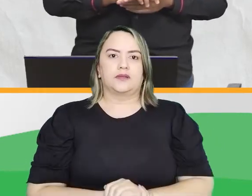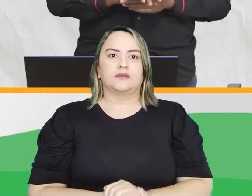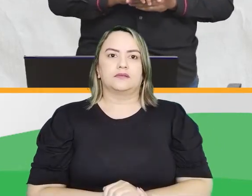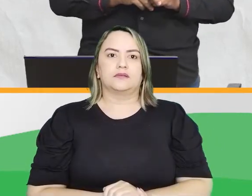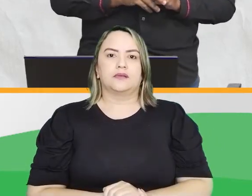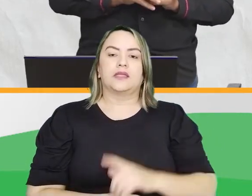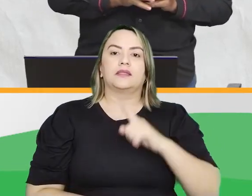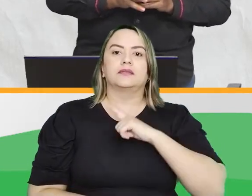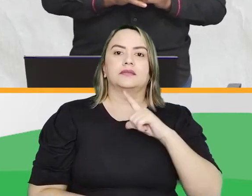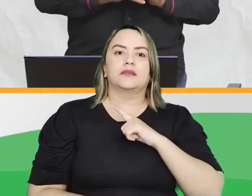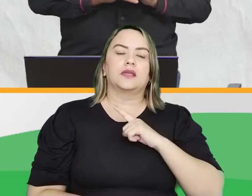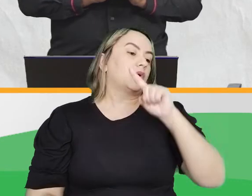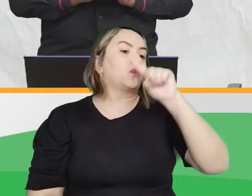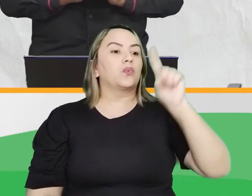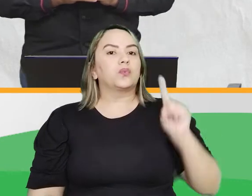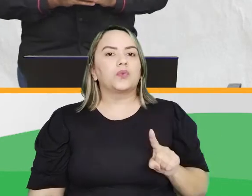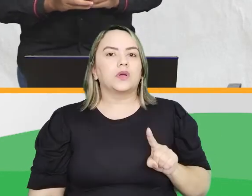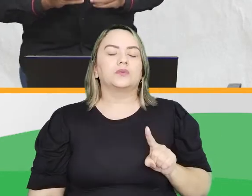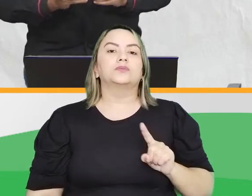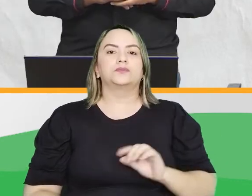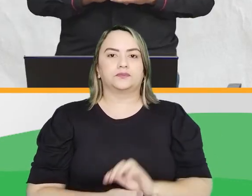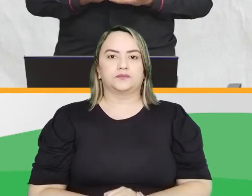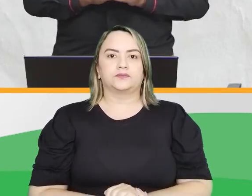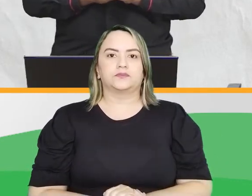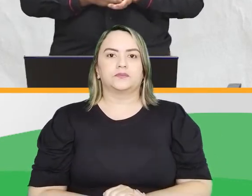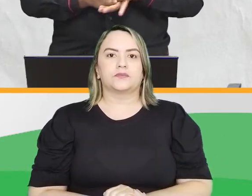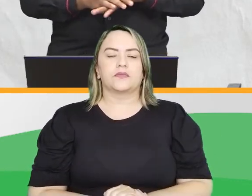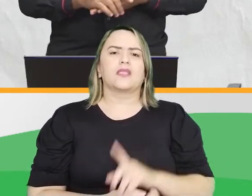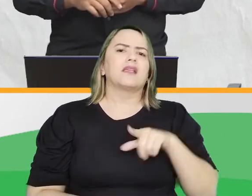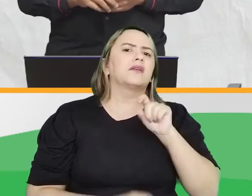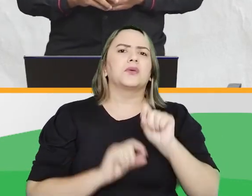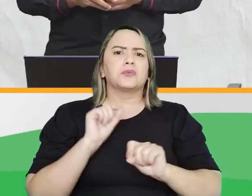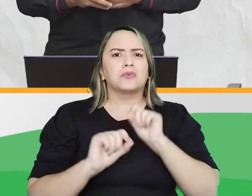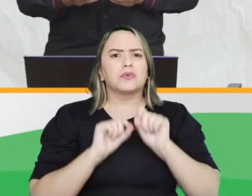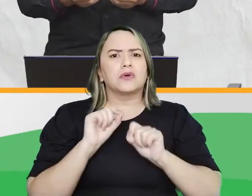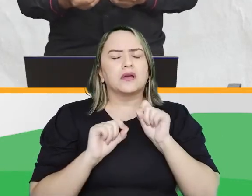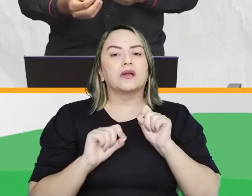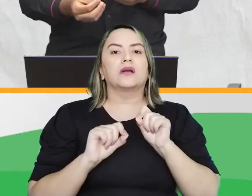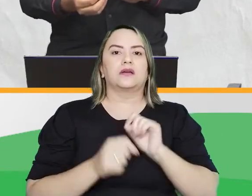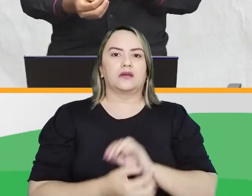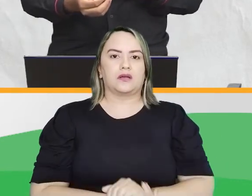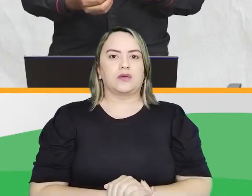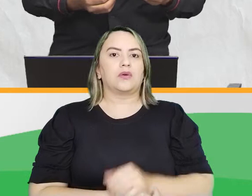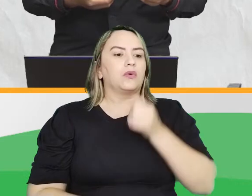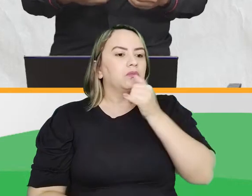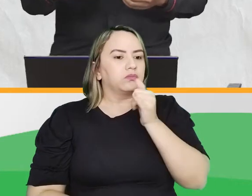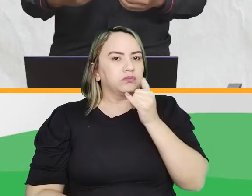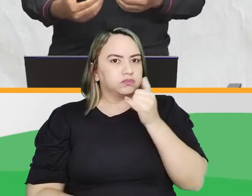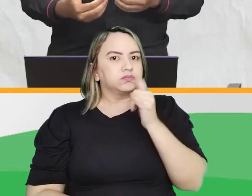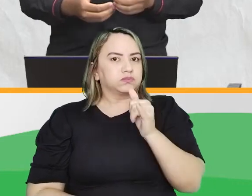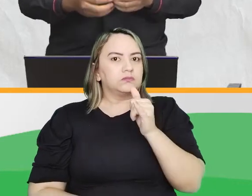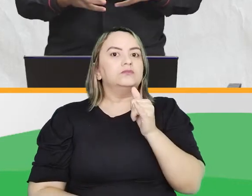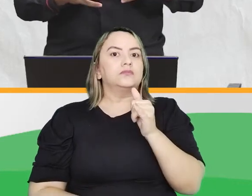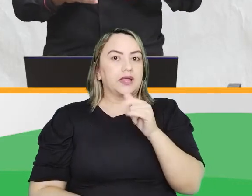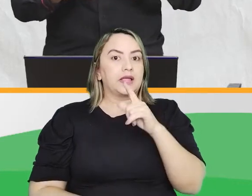dia a dia diversas, Eu coloco aqui para vocês um exemplo, que são os raios, tá certo? Os raios nada mais é do que uma